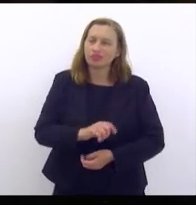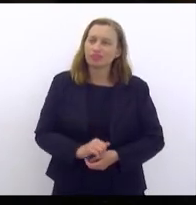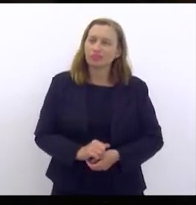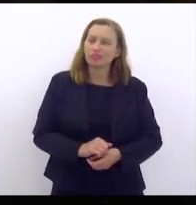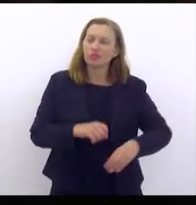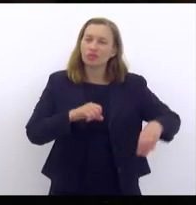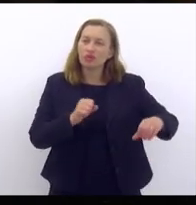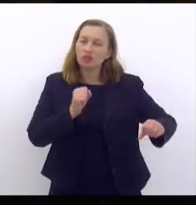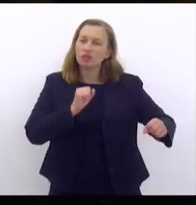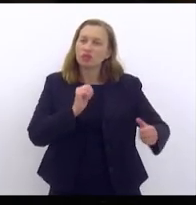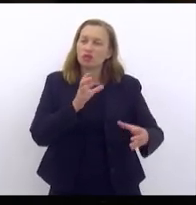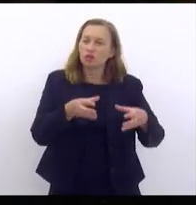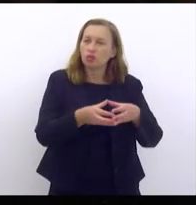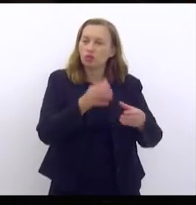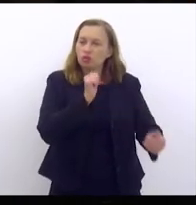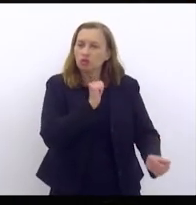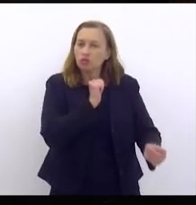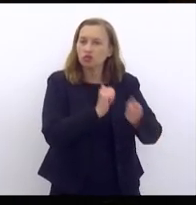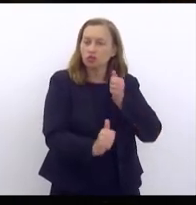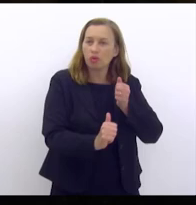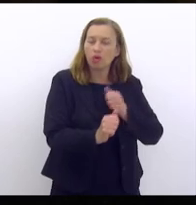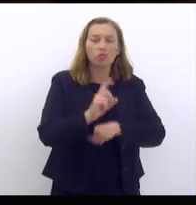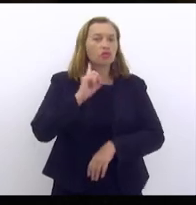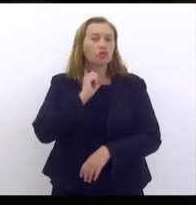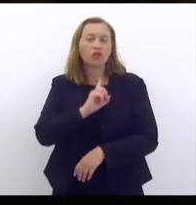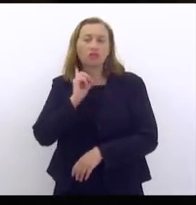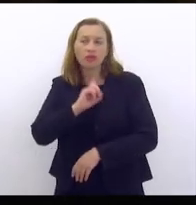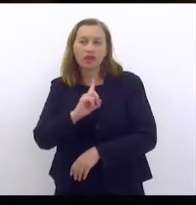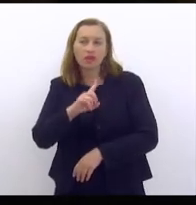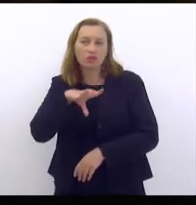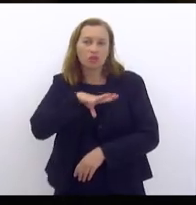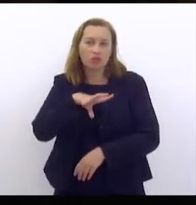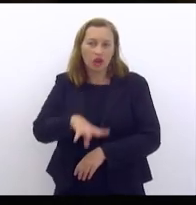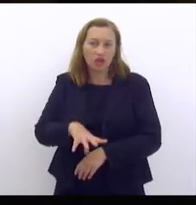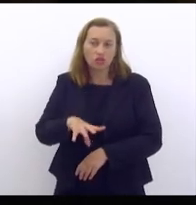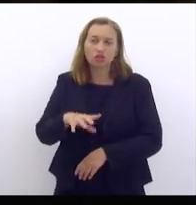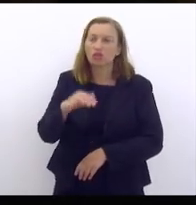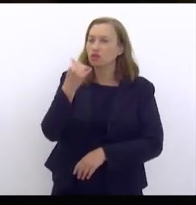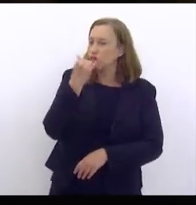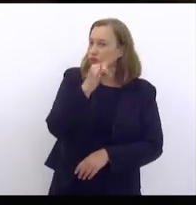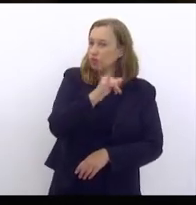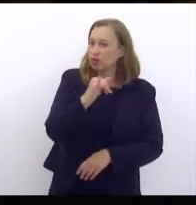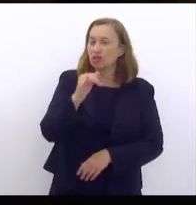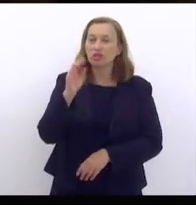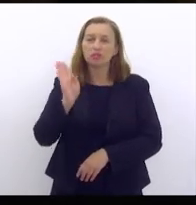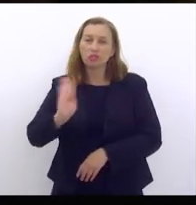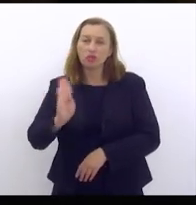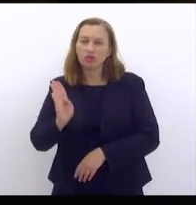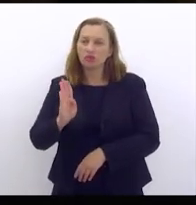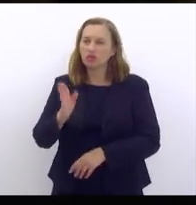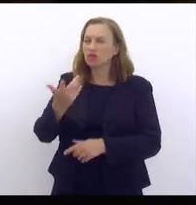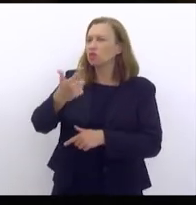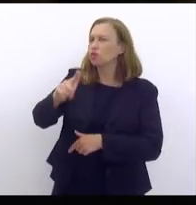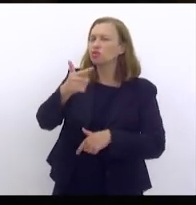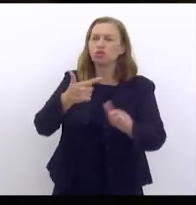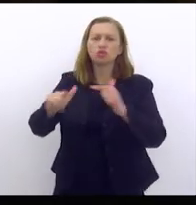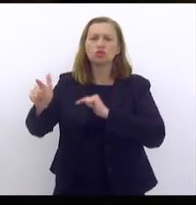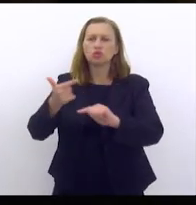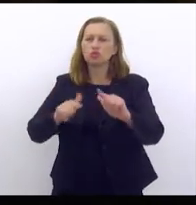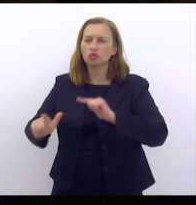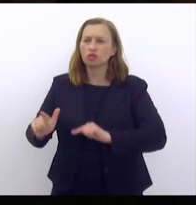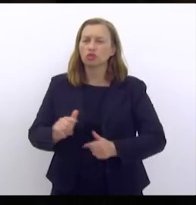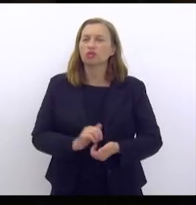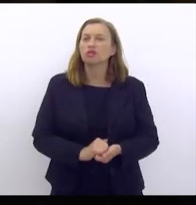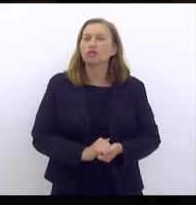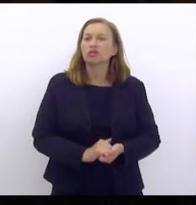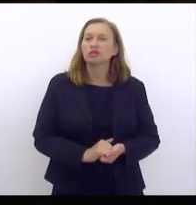principalmente de grandes clubes, como Flamengo, Vasco, Fluminense, Botafogo, entre tantos outros,